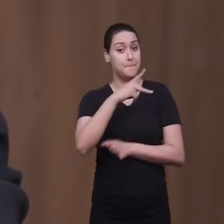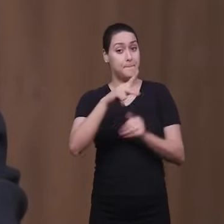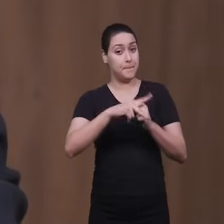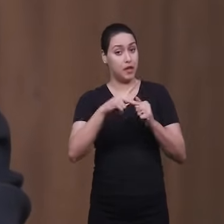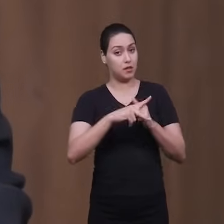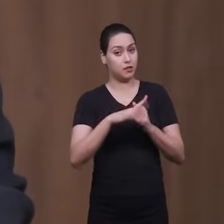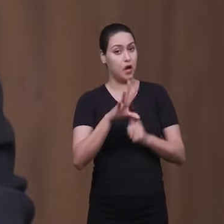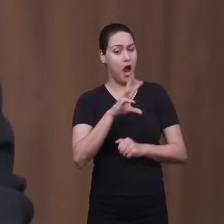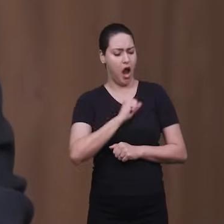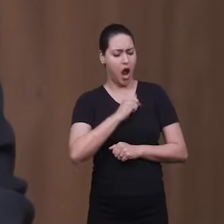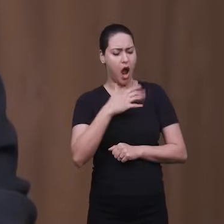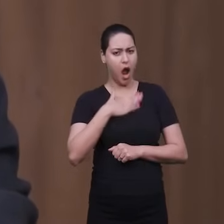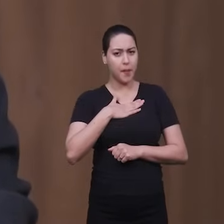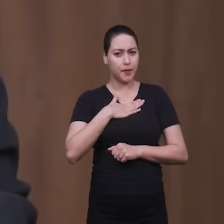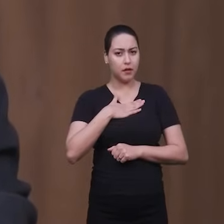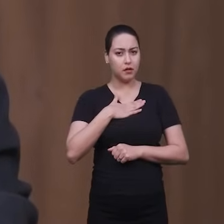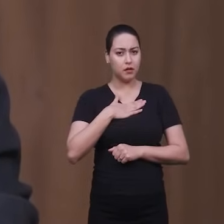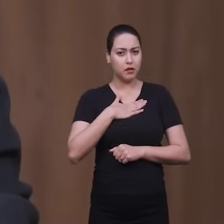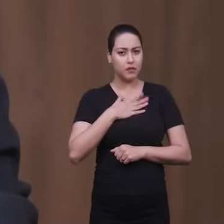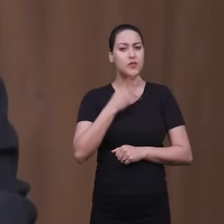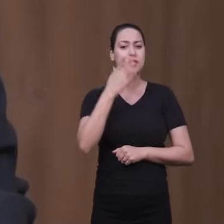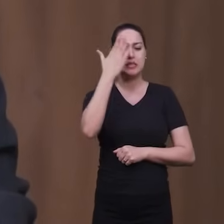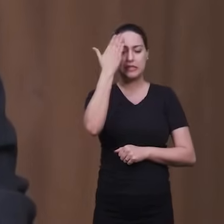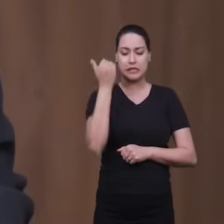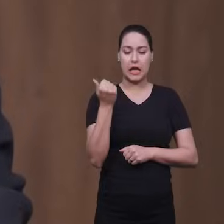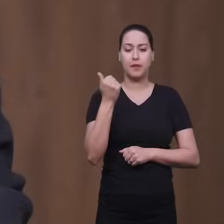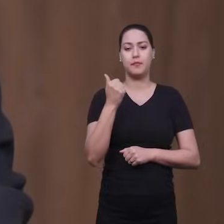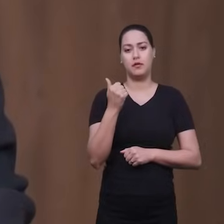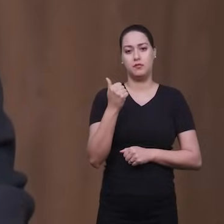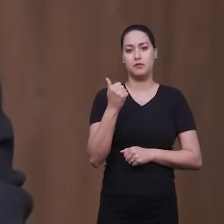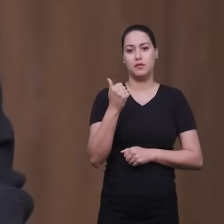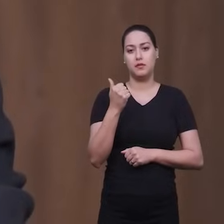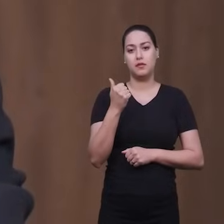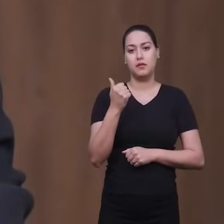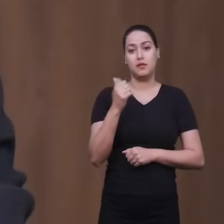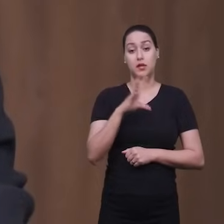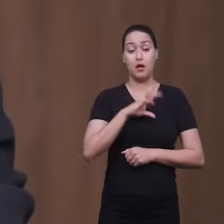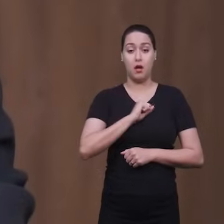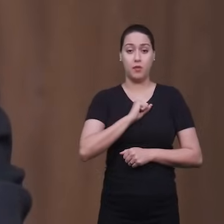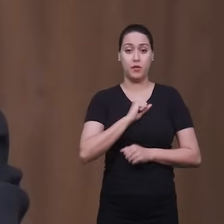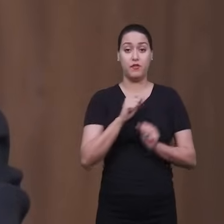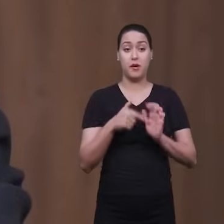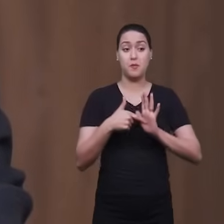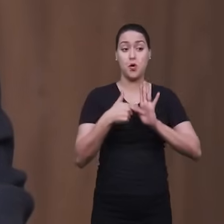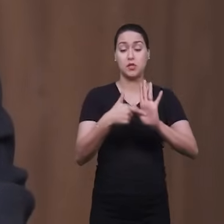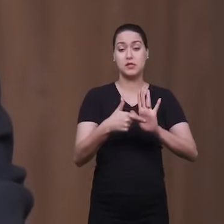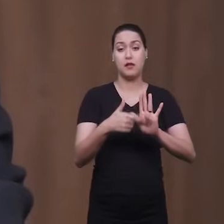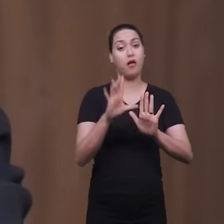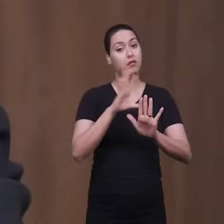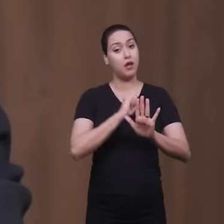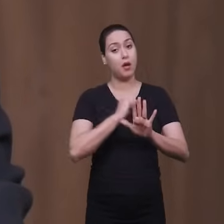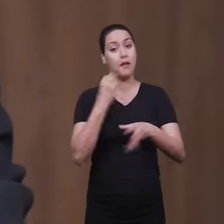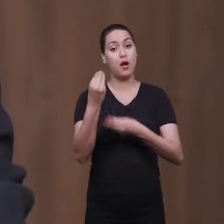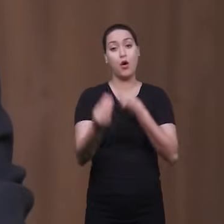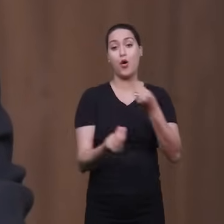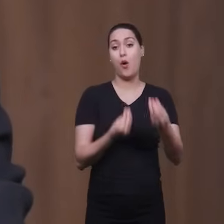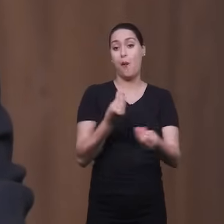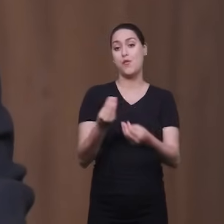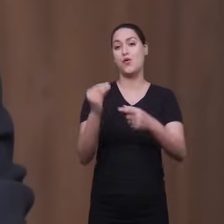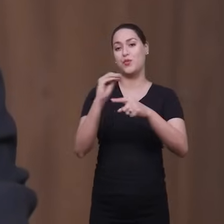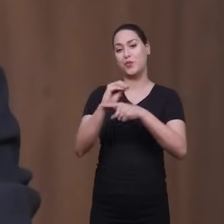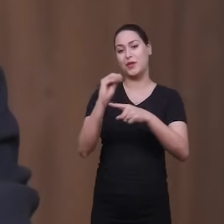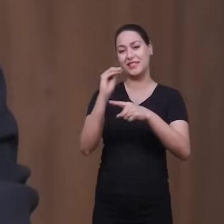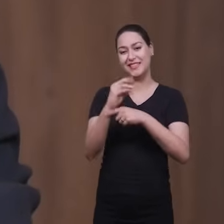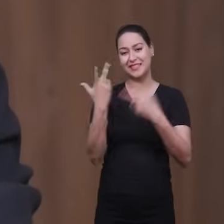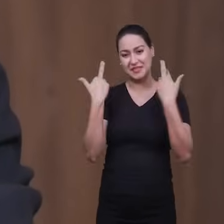ah senhor sabe que eu te amo Então Pedro você não vai declarar que me ama você vai demonstrar que me ama também e nós demonstramos o nosso